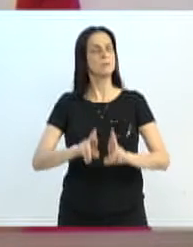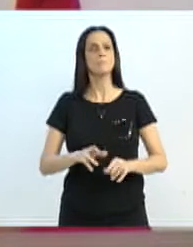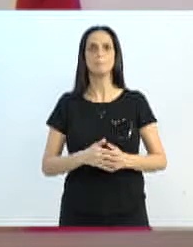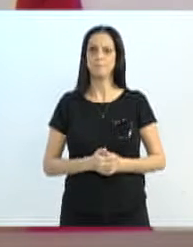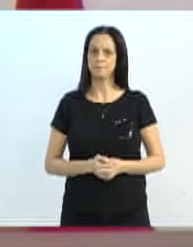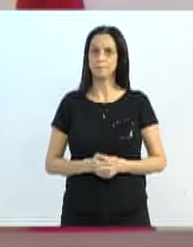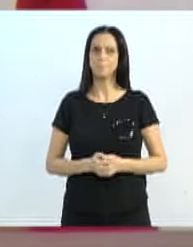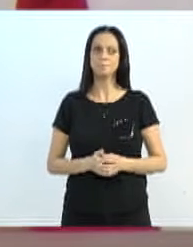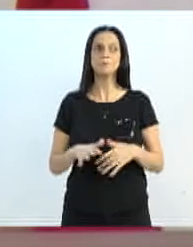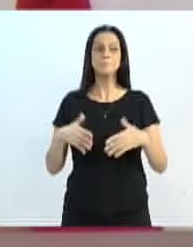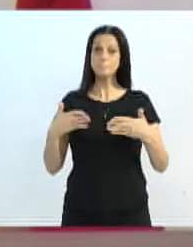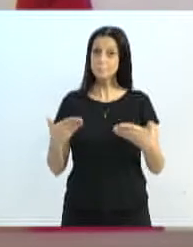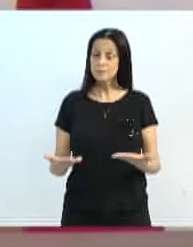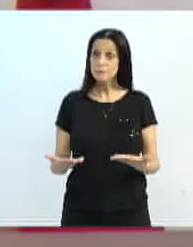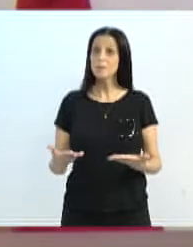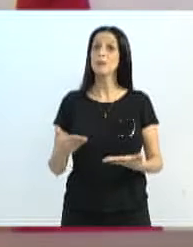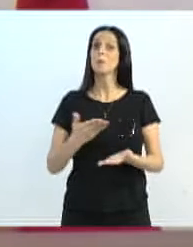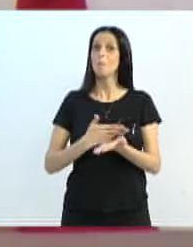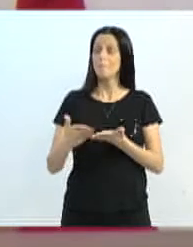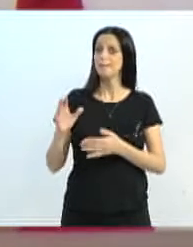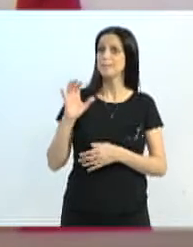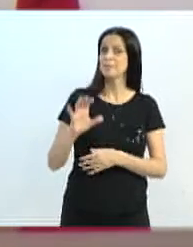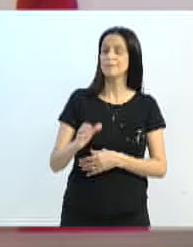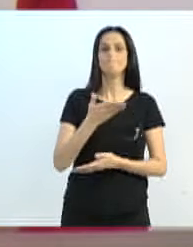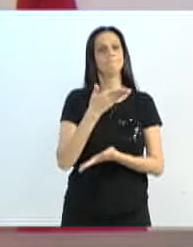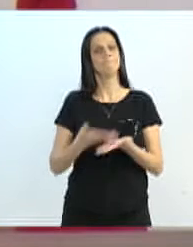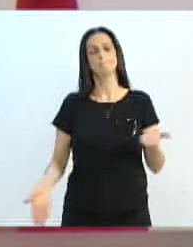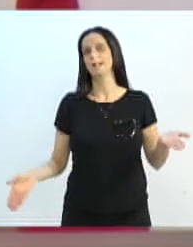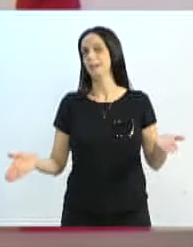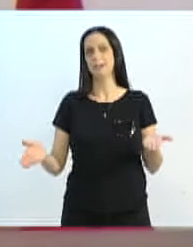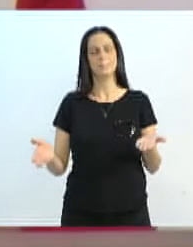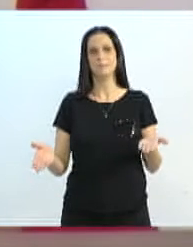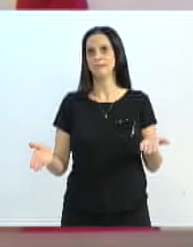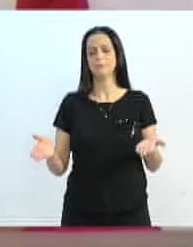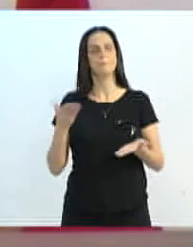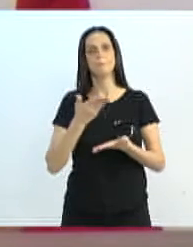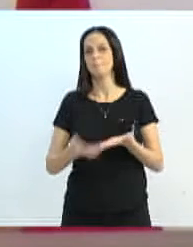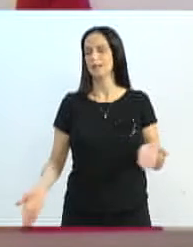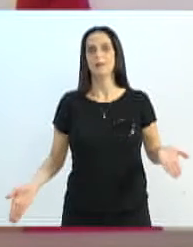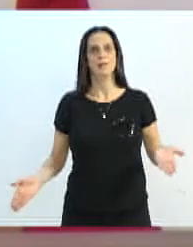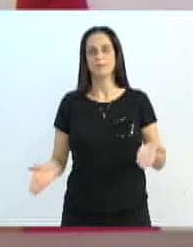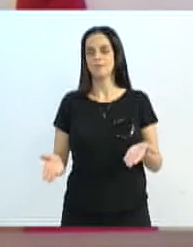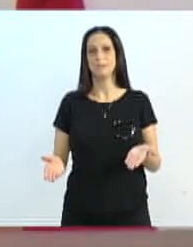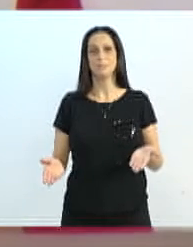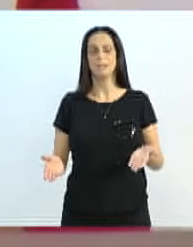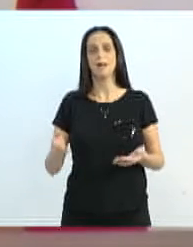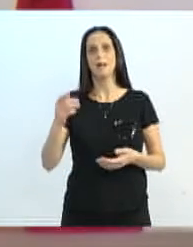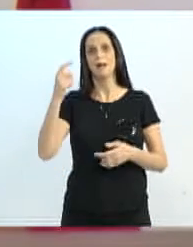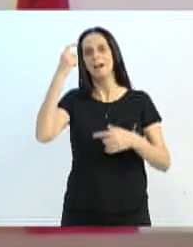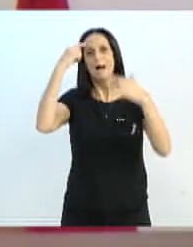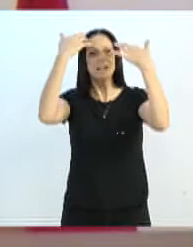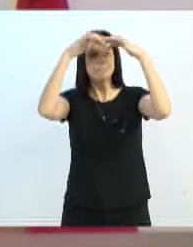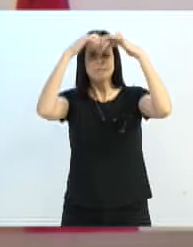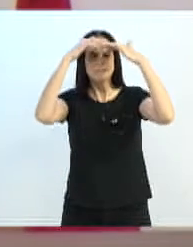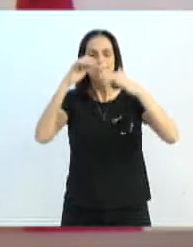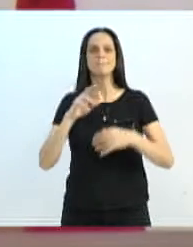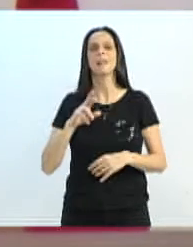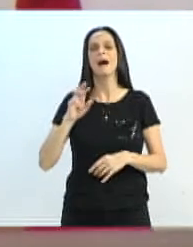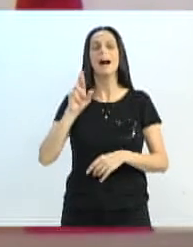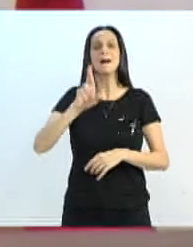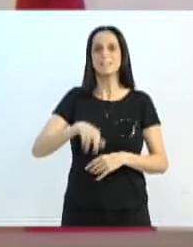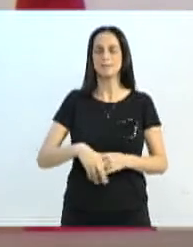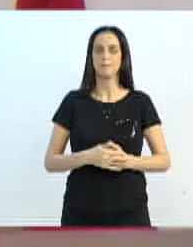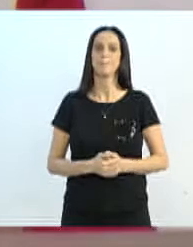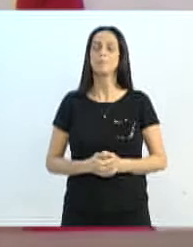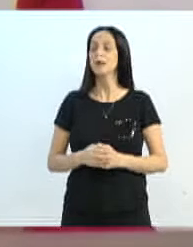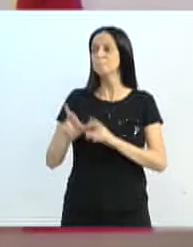há isso, se perde a razão. Esse último dia 7 de setembro foi algo para ficar esquecido, na minha opinião, na história. E respeito quem pensa o